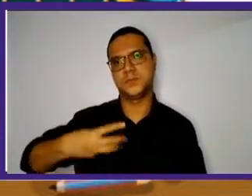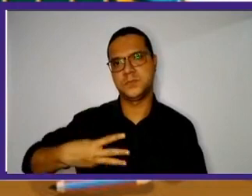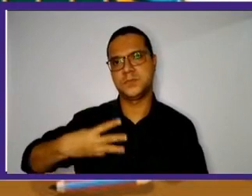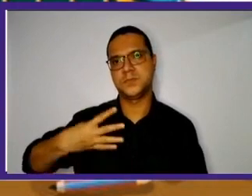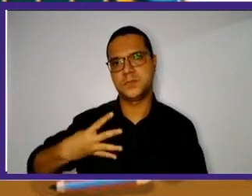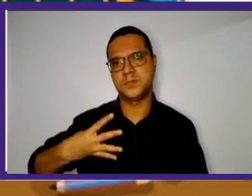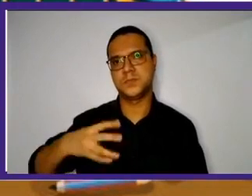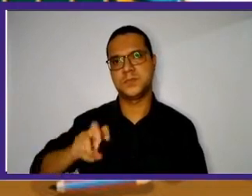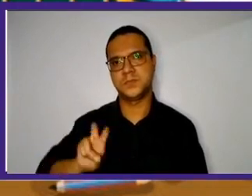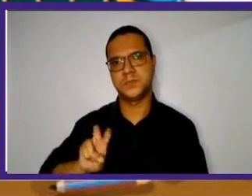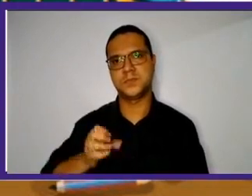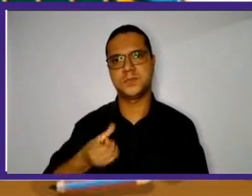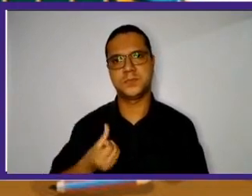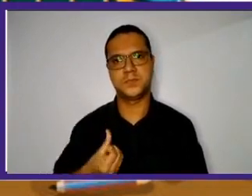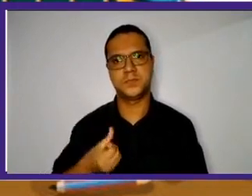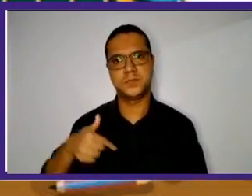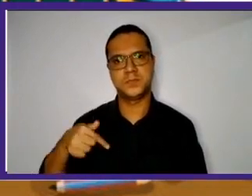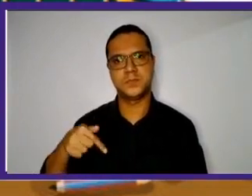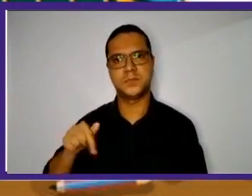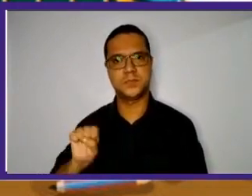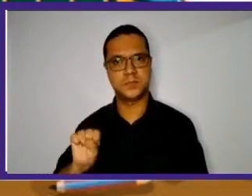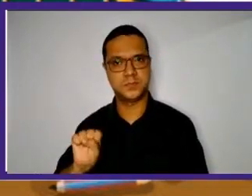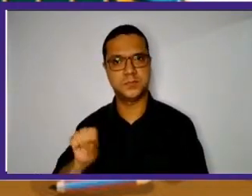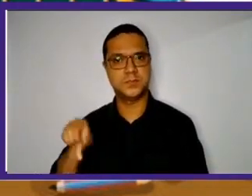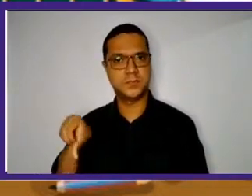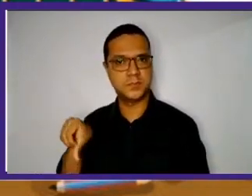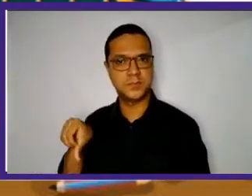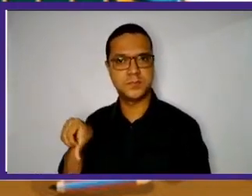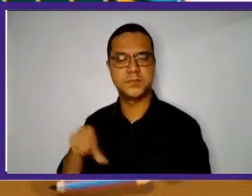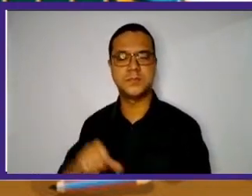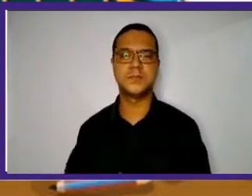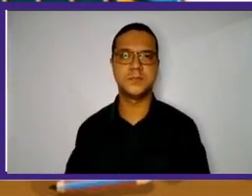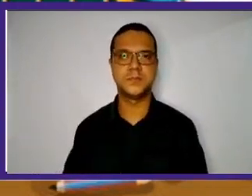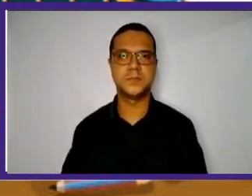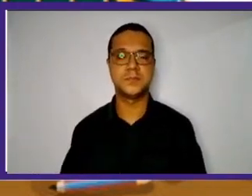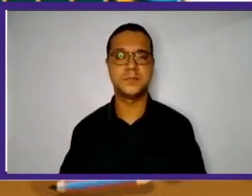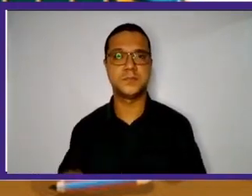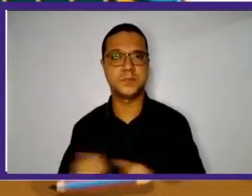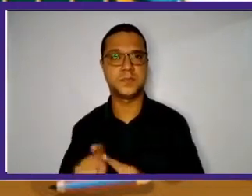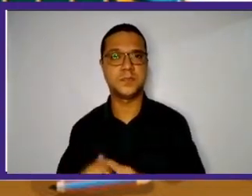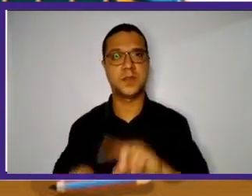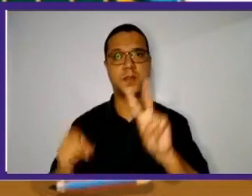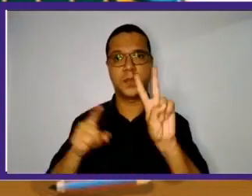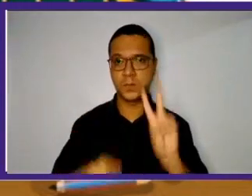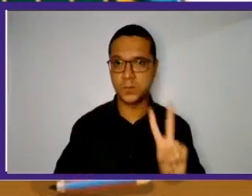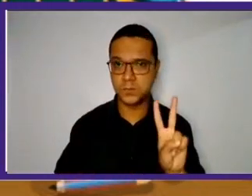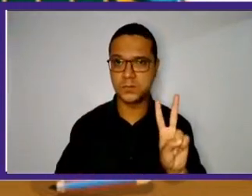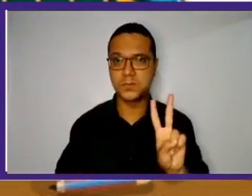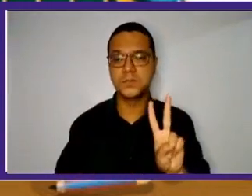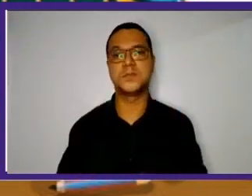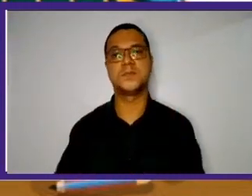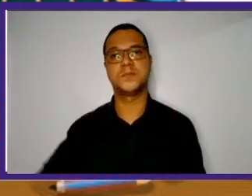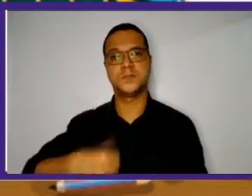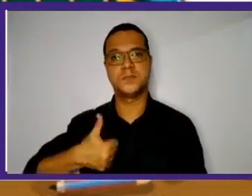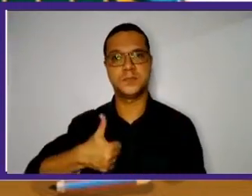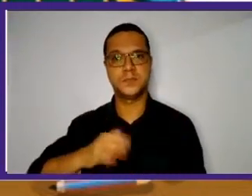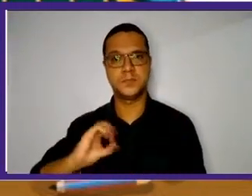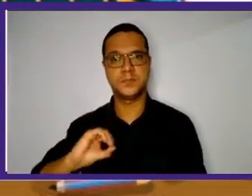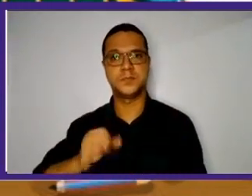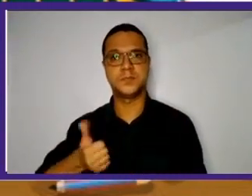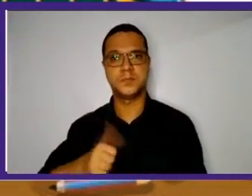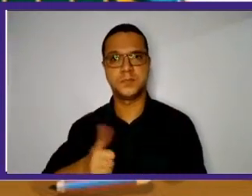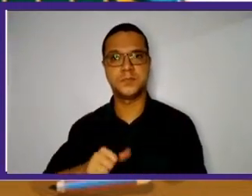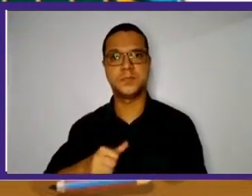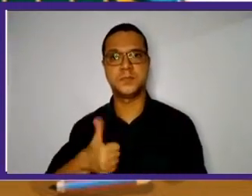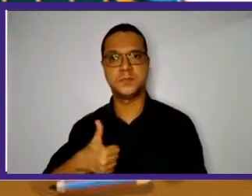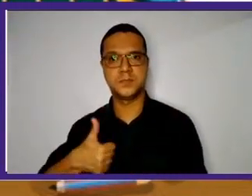2, 3, 4, 5, 6, 7, 8 e o 9. Com dois algarismos,